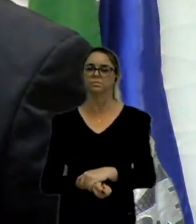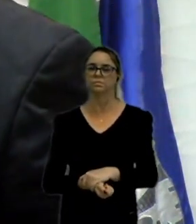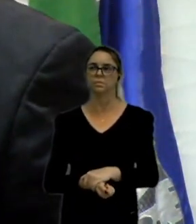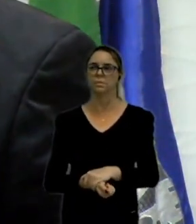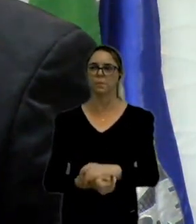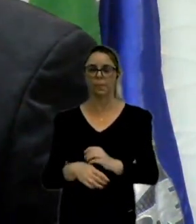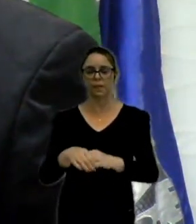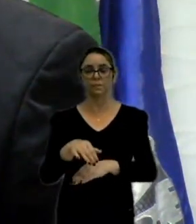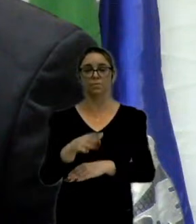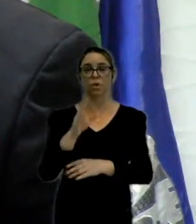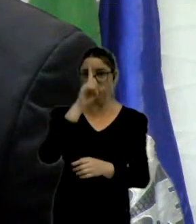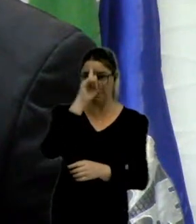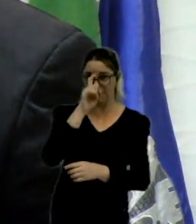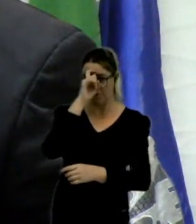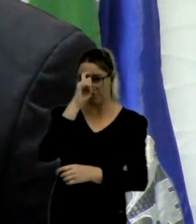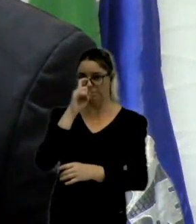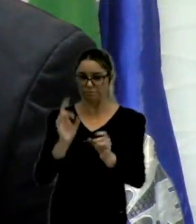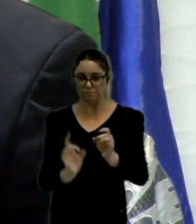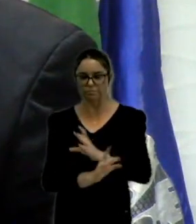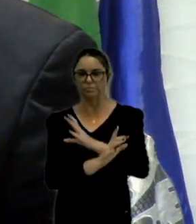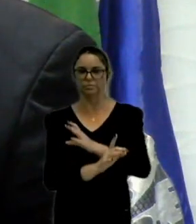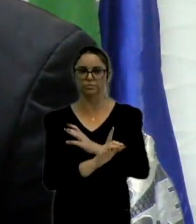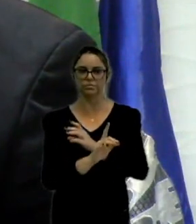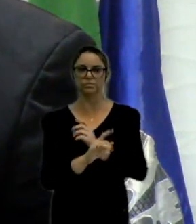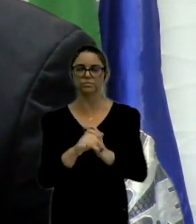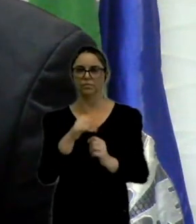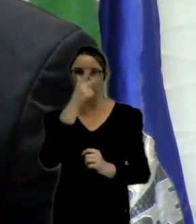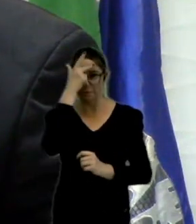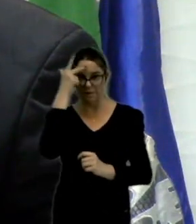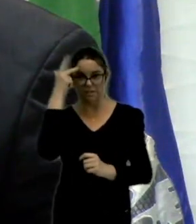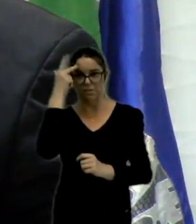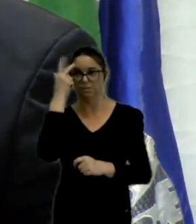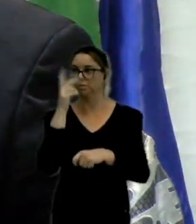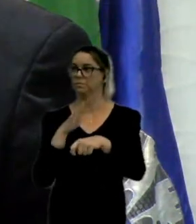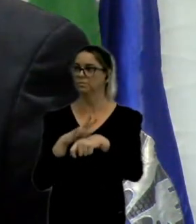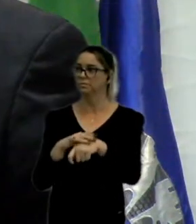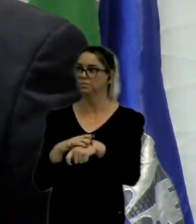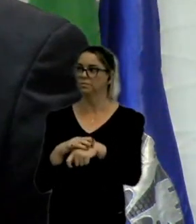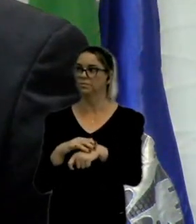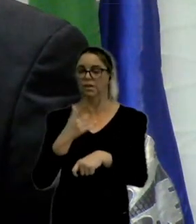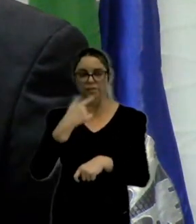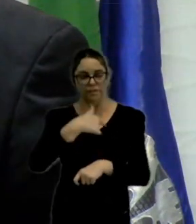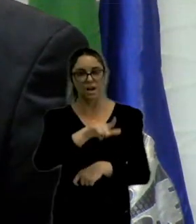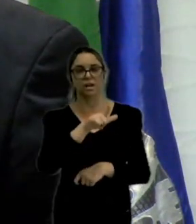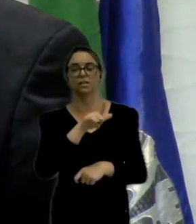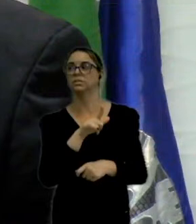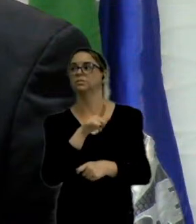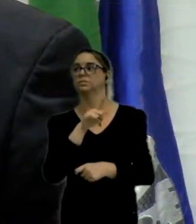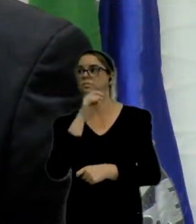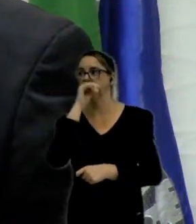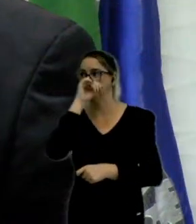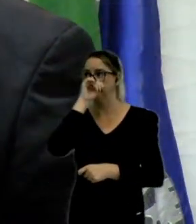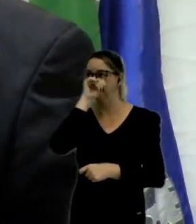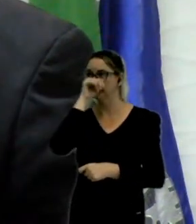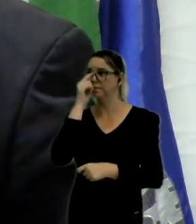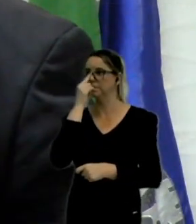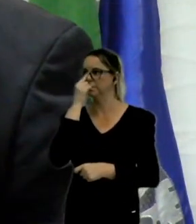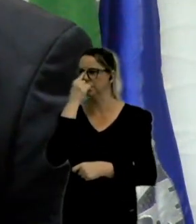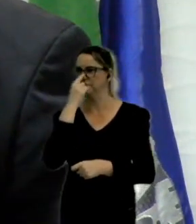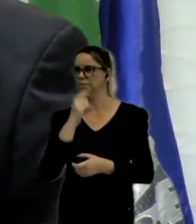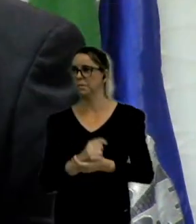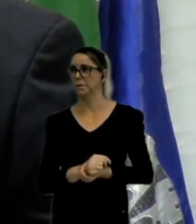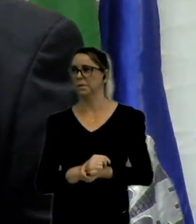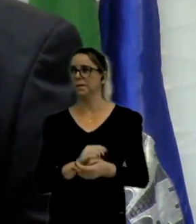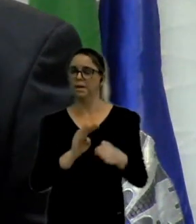dos terreiros, vai. É para levar no aonde for, a gente manda. Pronto, João Paulo Bruno aqui